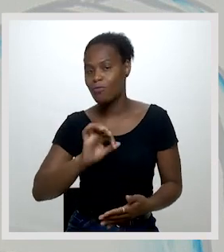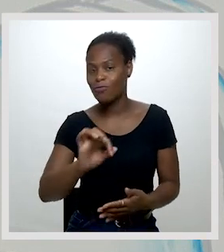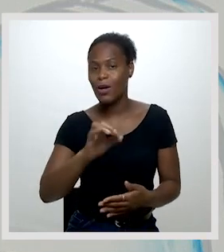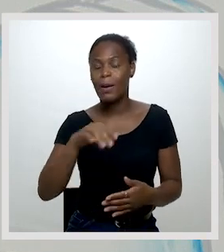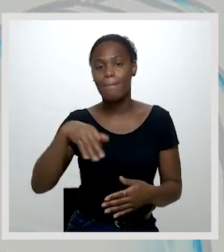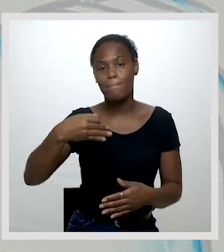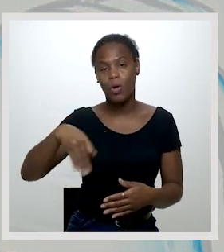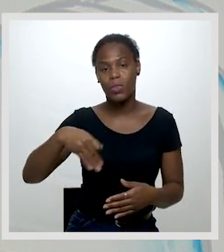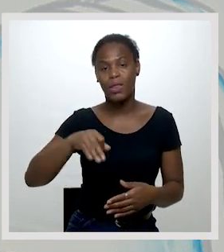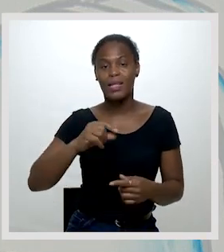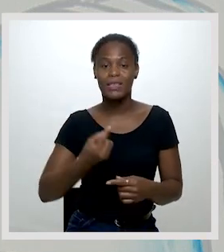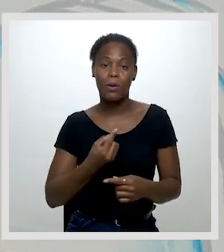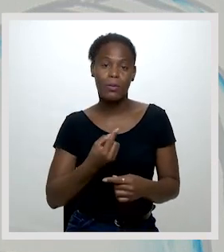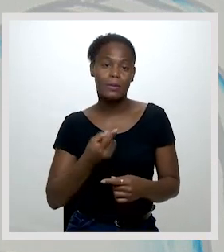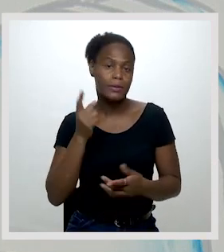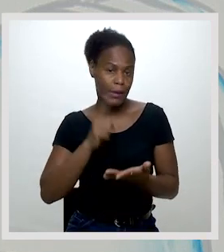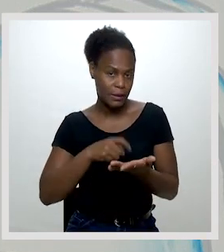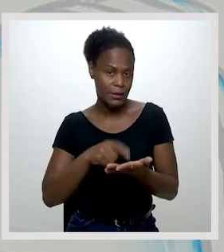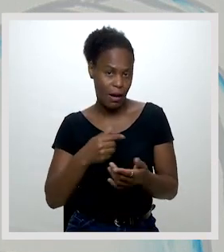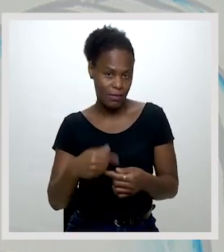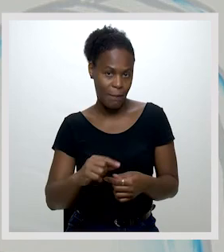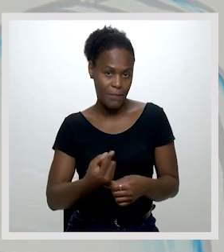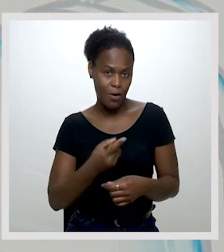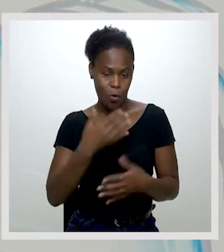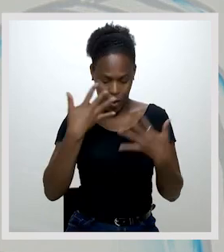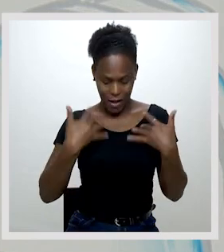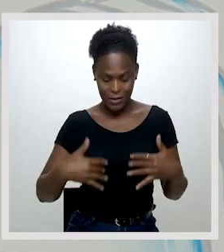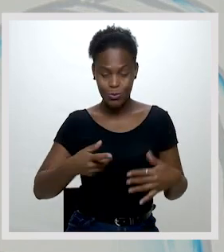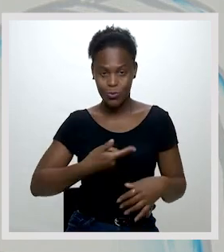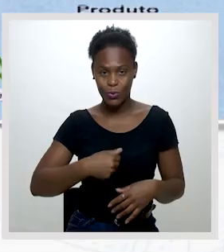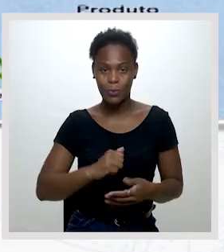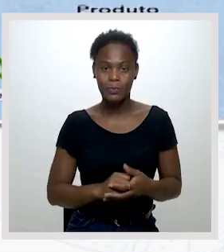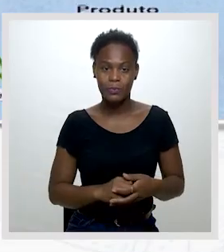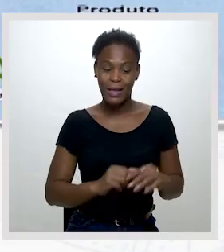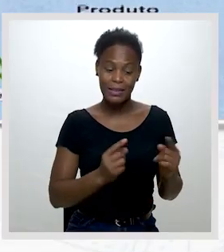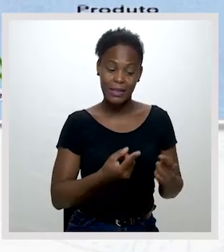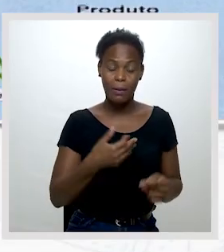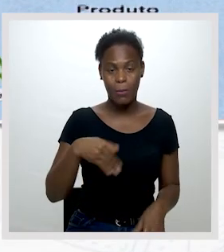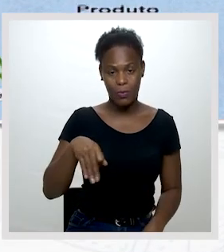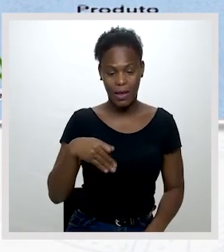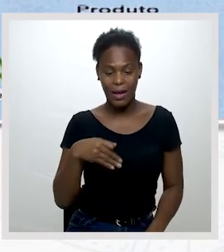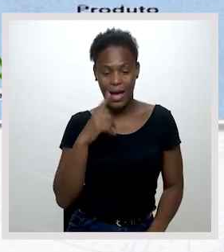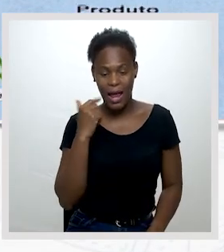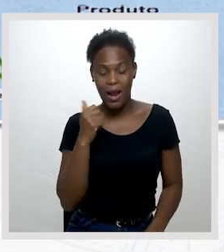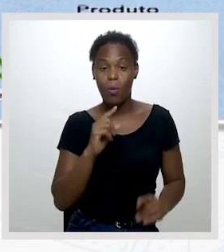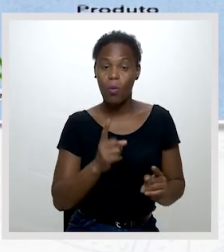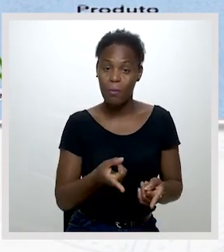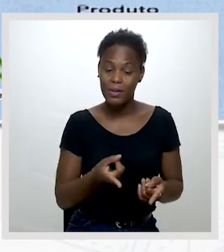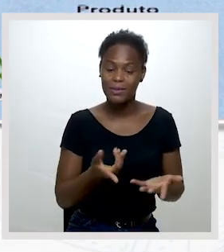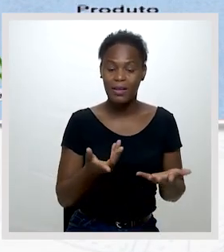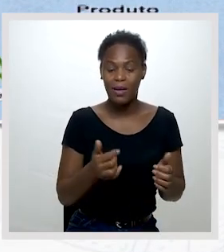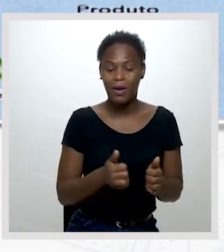formação das proteínas que são muito necessárias para o nosso organismo. A síntese proteica, ela